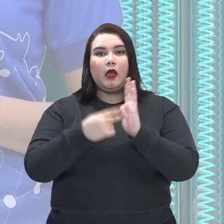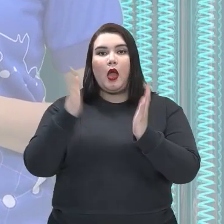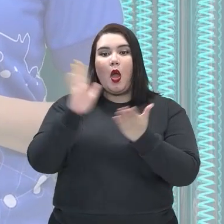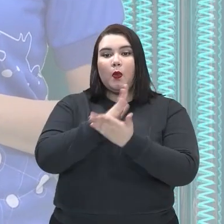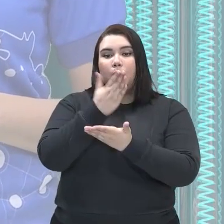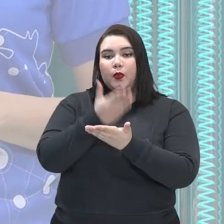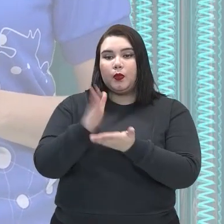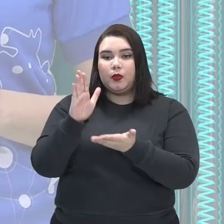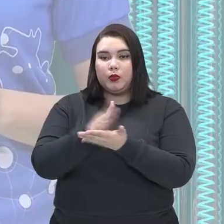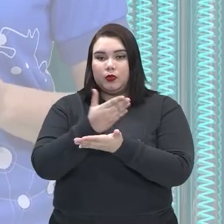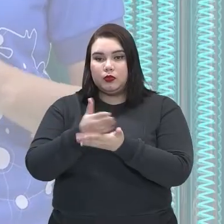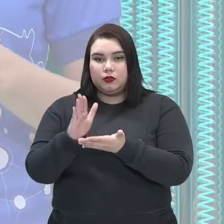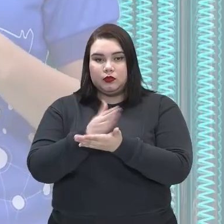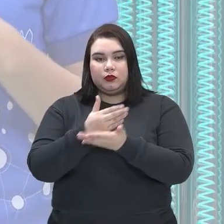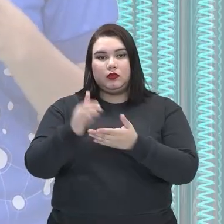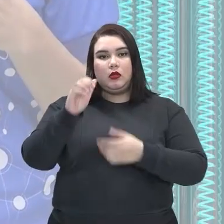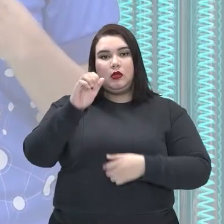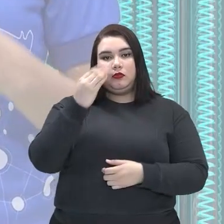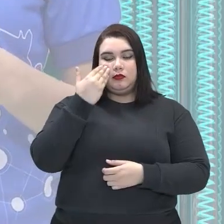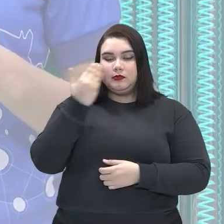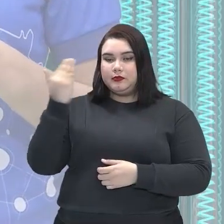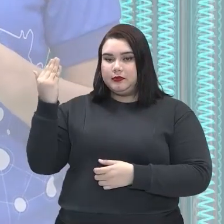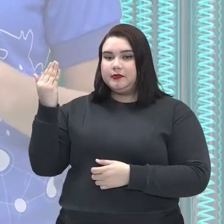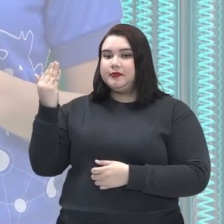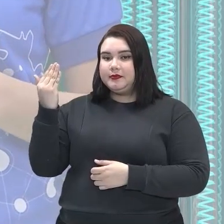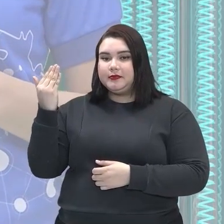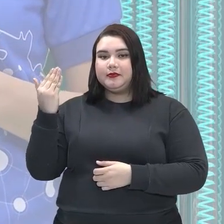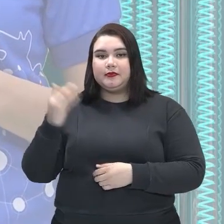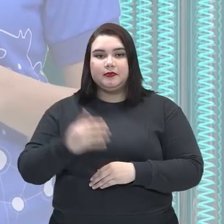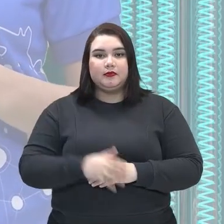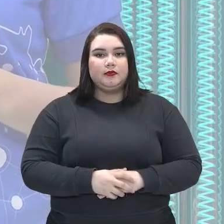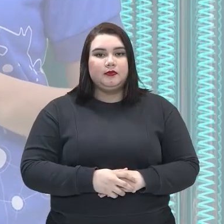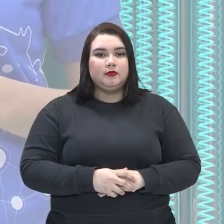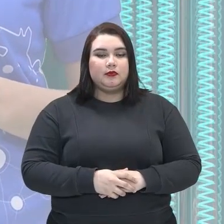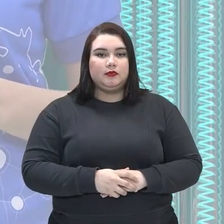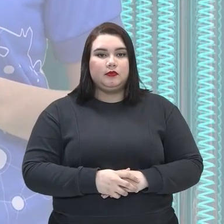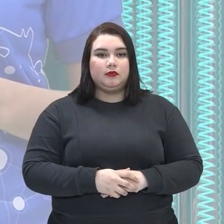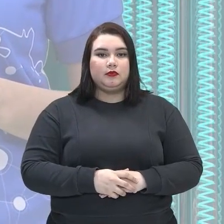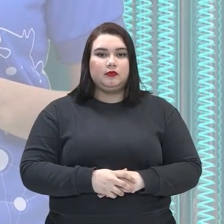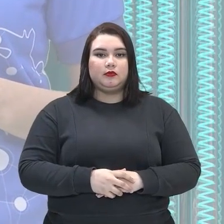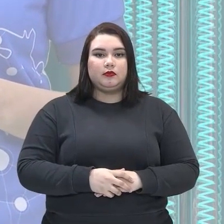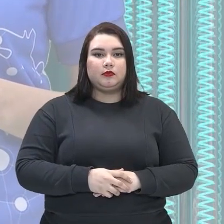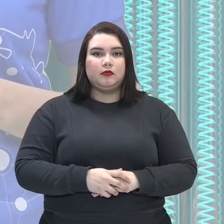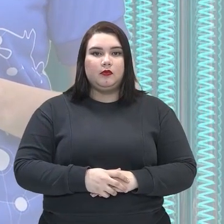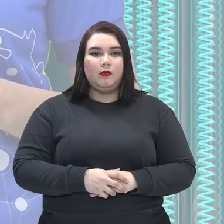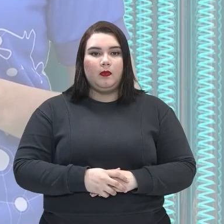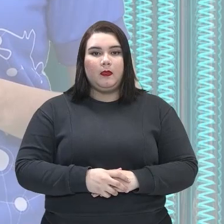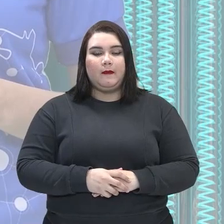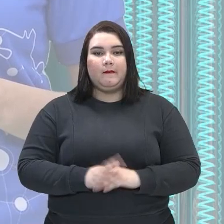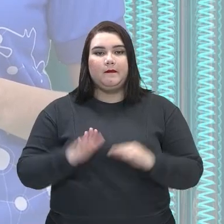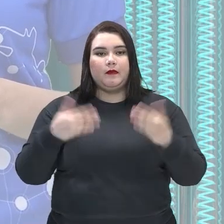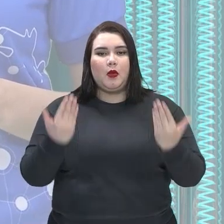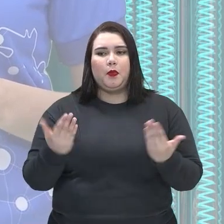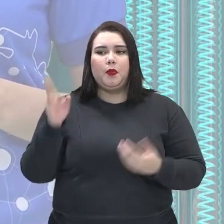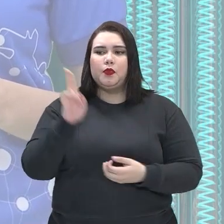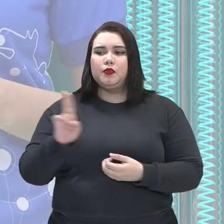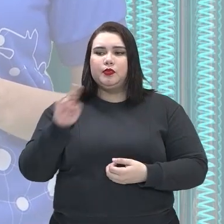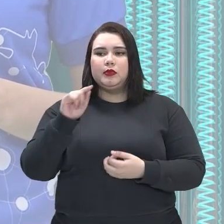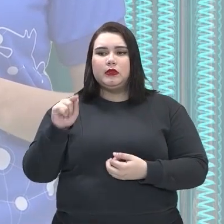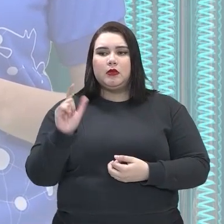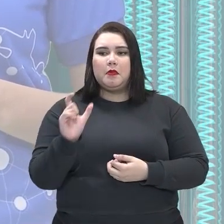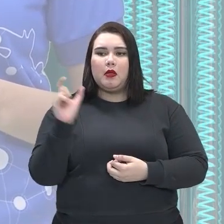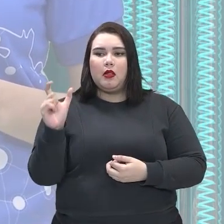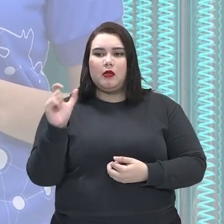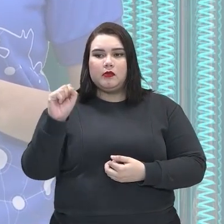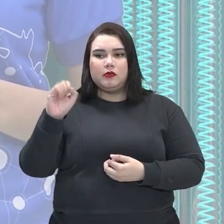Alguns, alguma, algumas, né, já que é indefinido, certo? Então, como é que a gente utiliza o some? O some